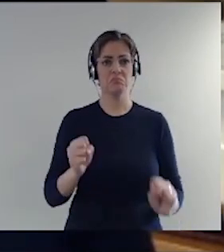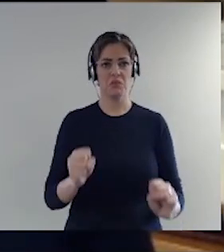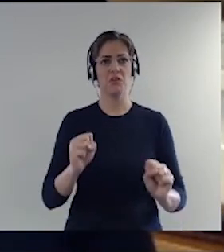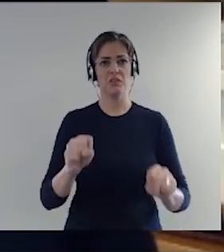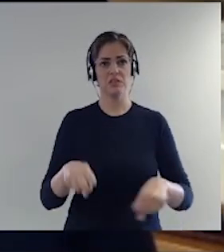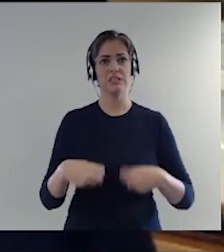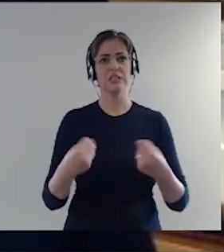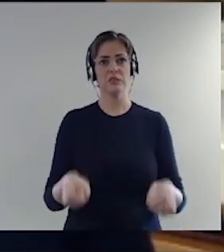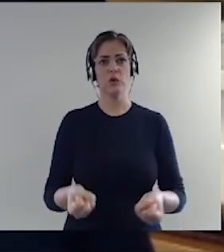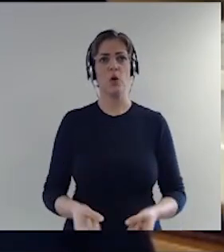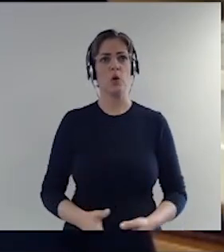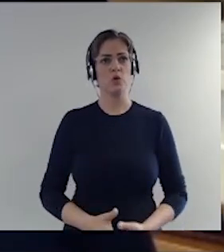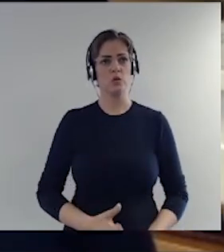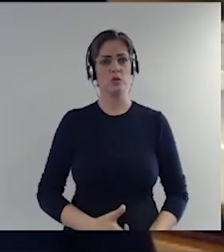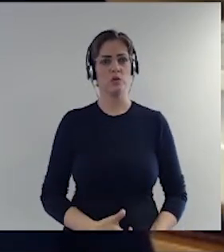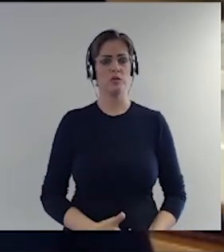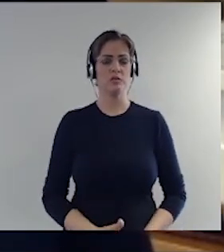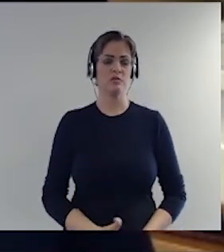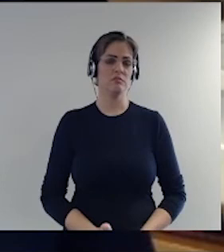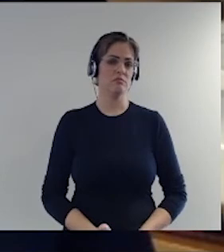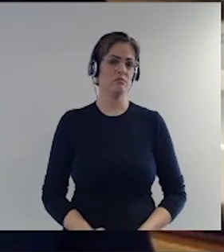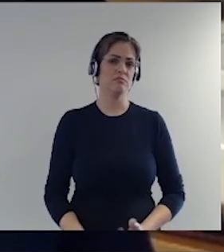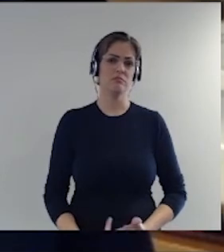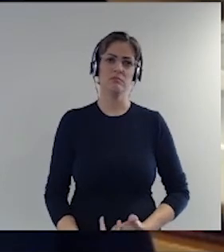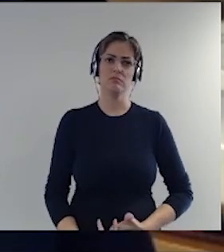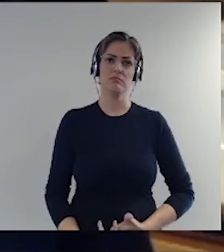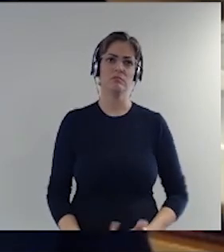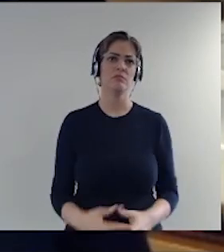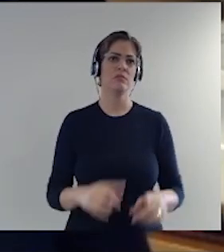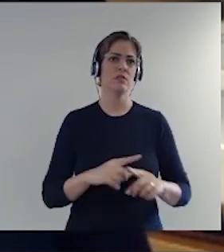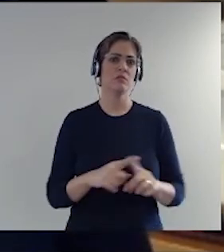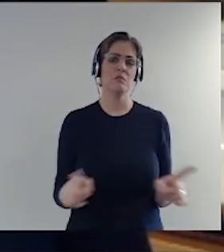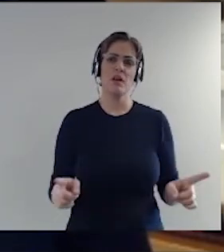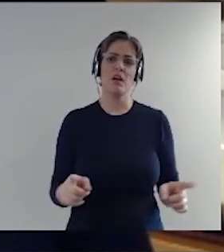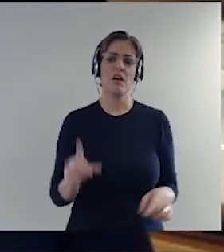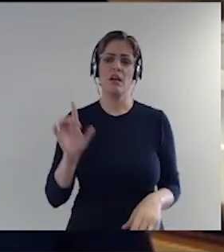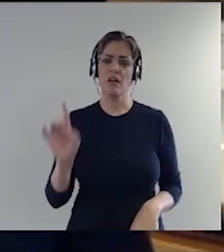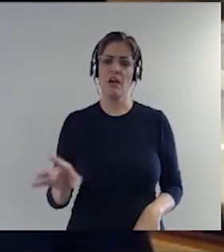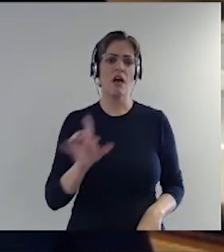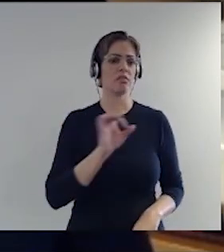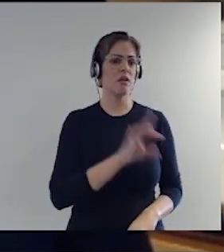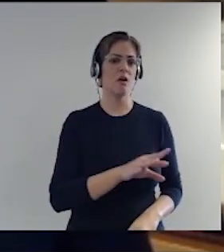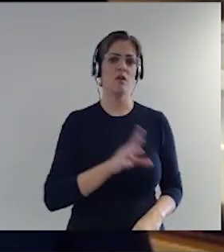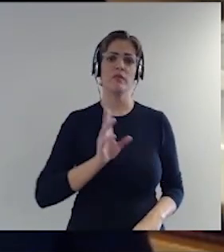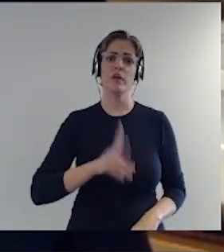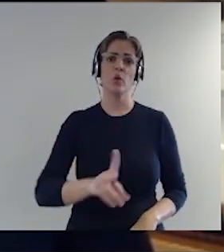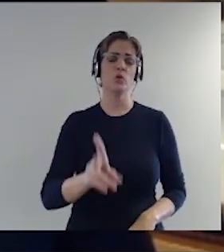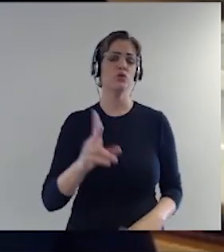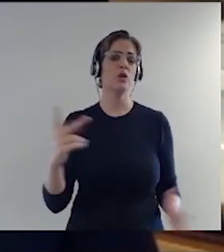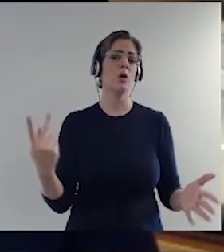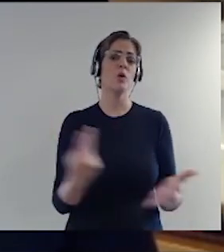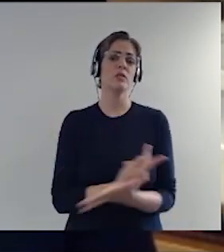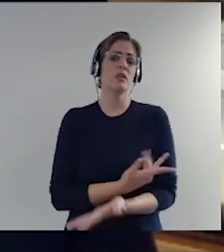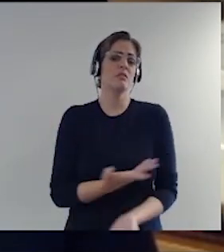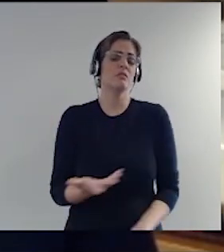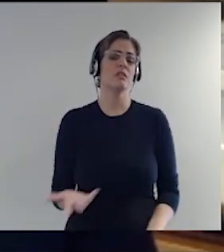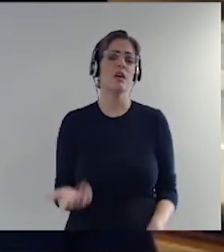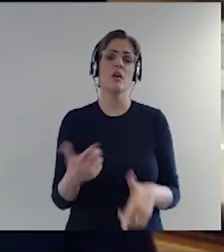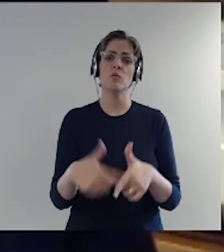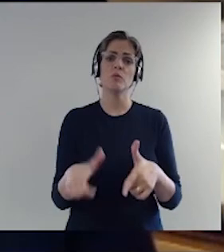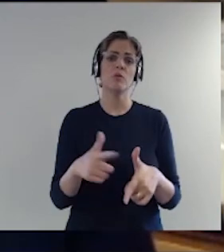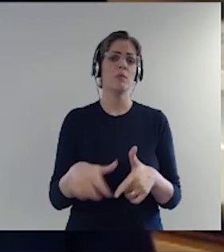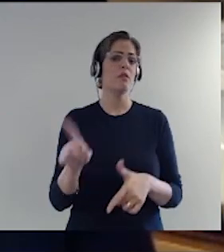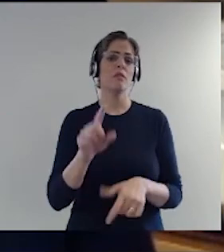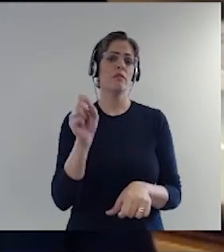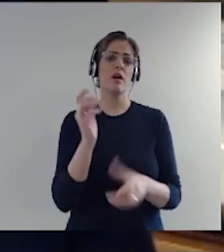nesse sentido, o fenômeno de cada uma dessas situações continuará existindo. E aí, então, nós ficaremos